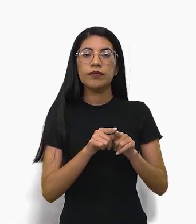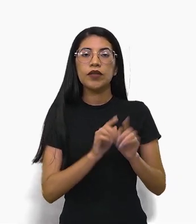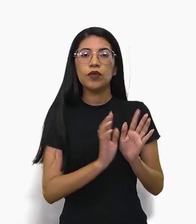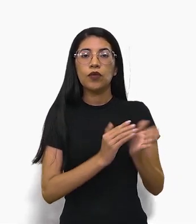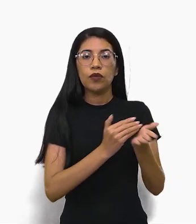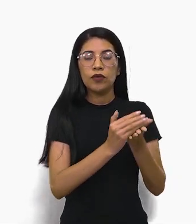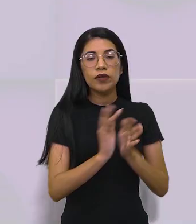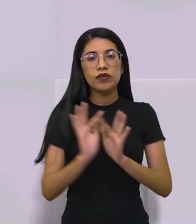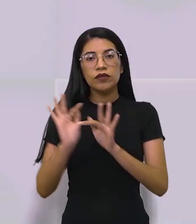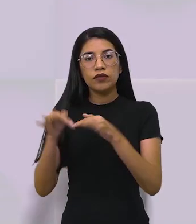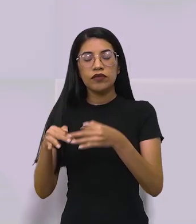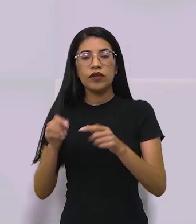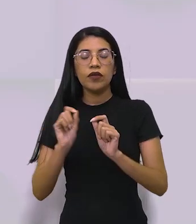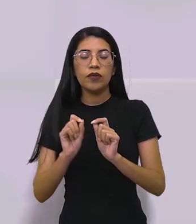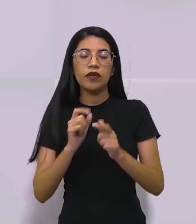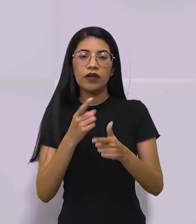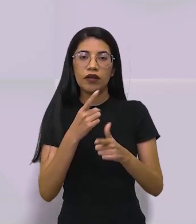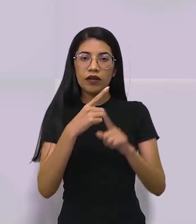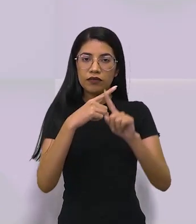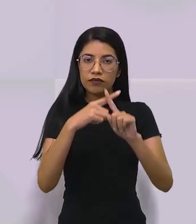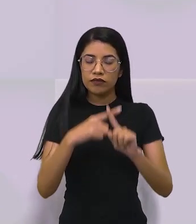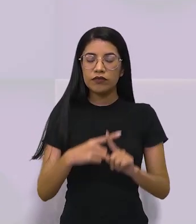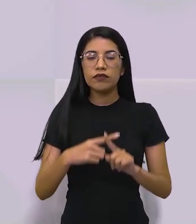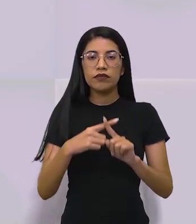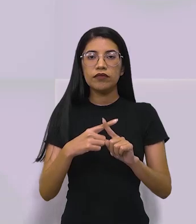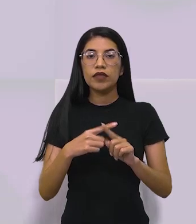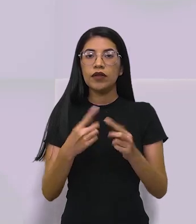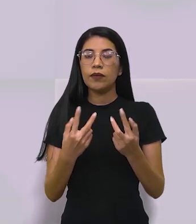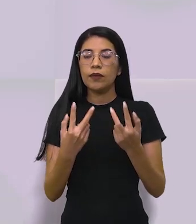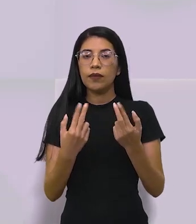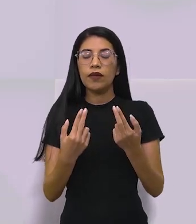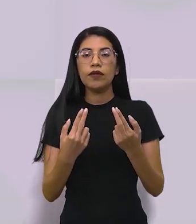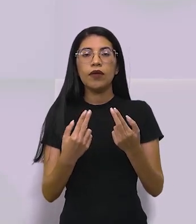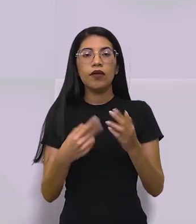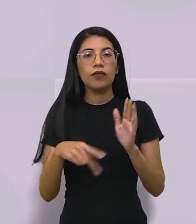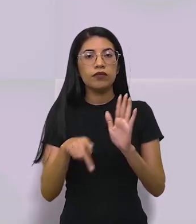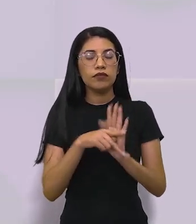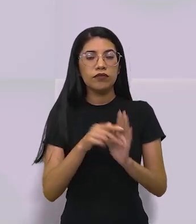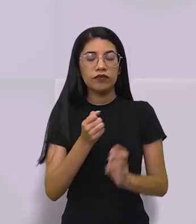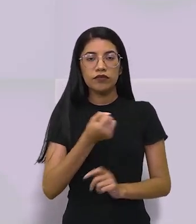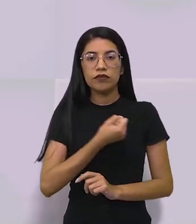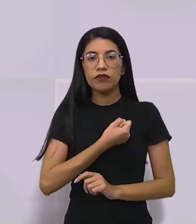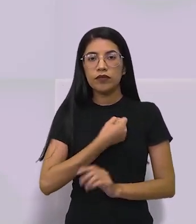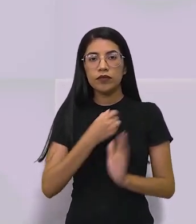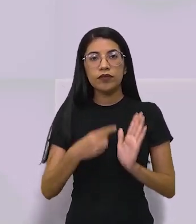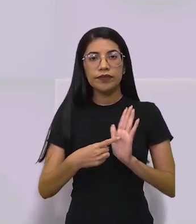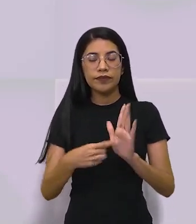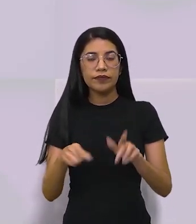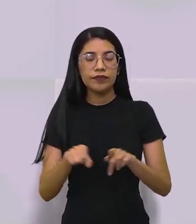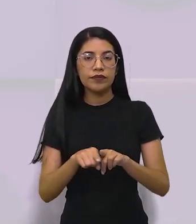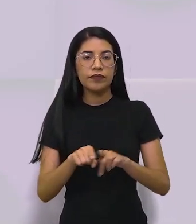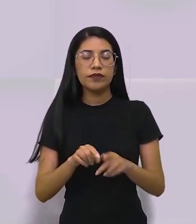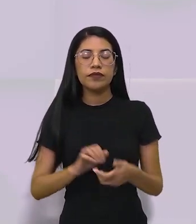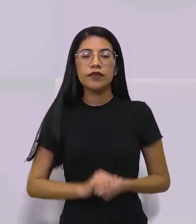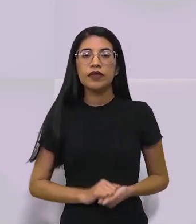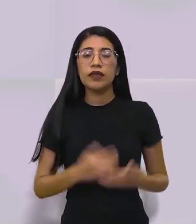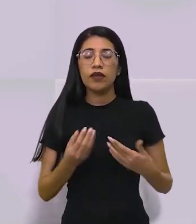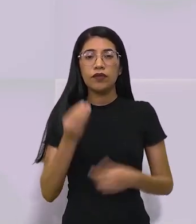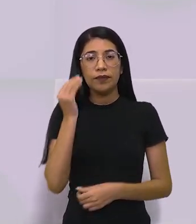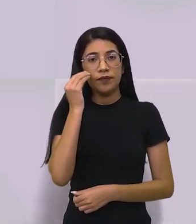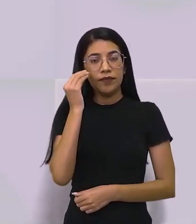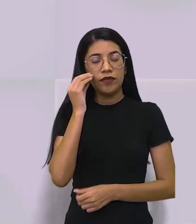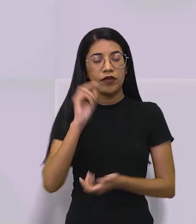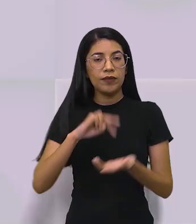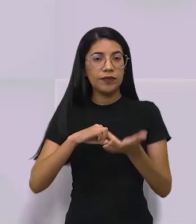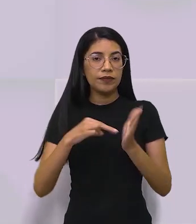eles serão ali, ó, a multiplicação deles será o próprio número, tá certo? Então, vendo aí então o que